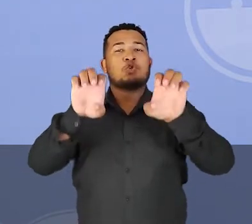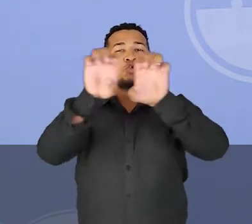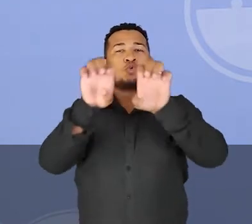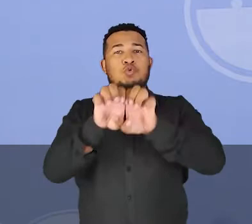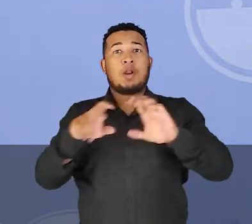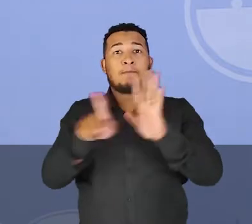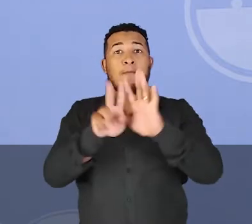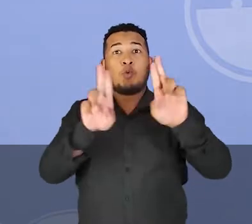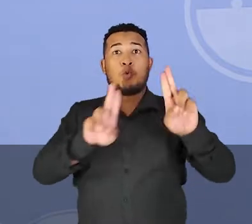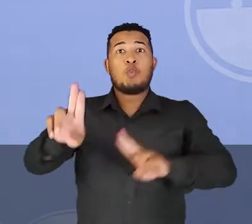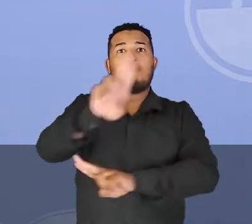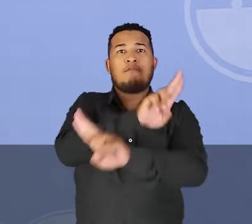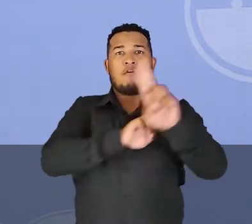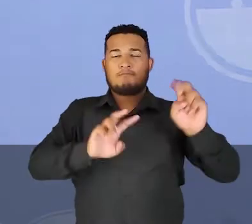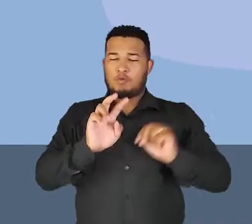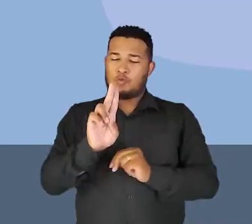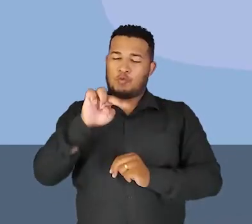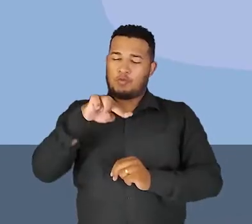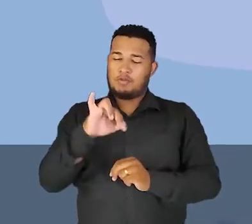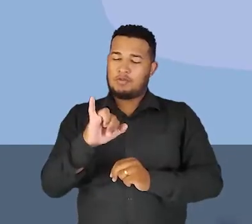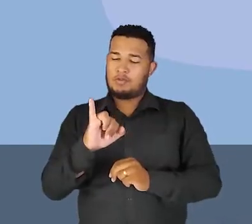universo. Vamos ao slide.